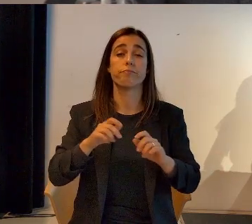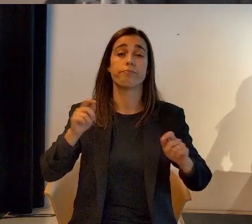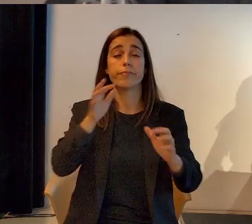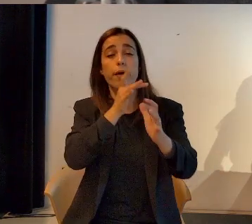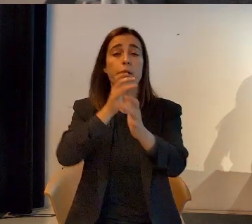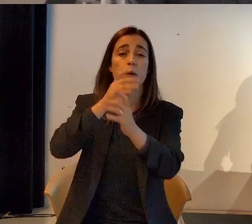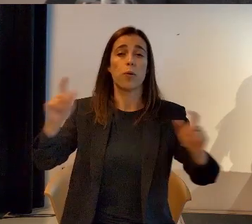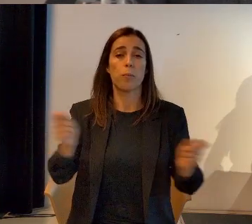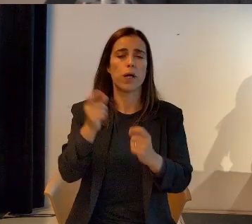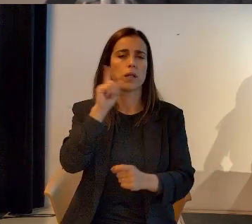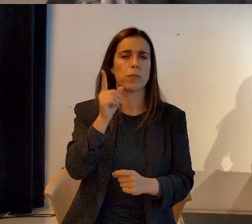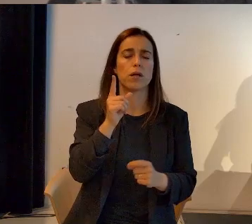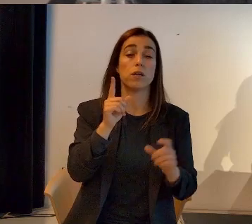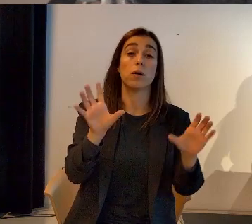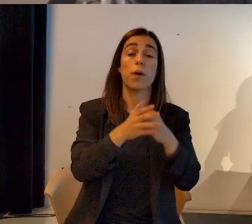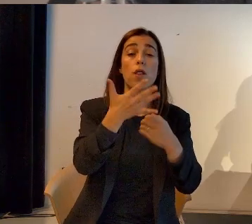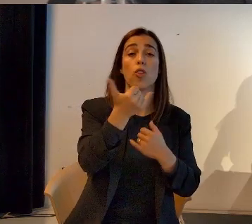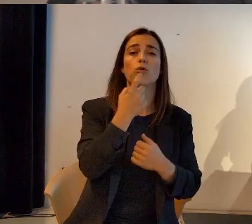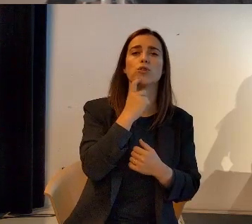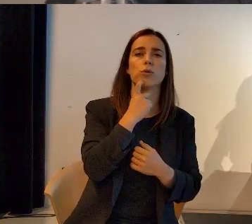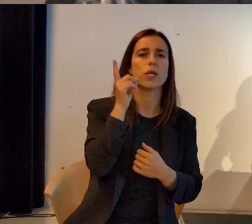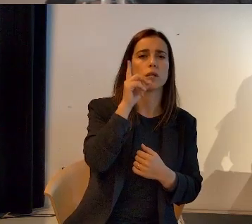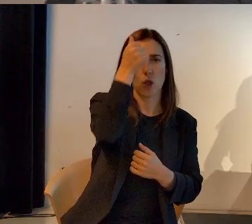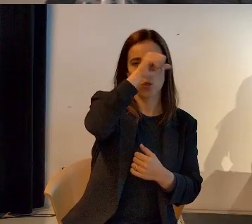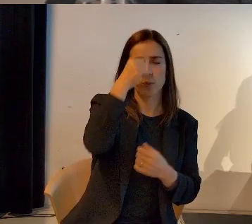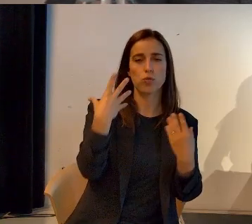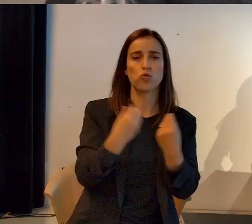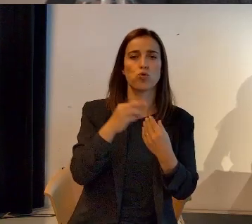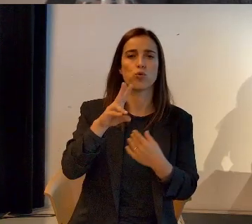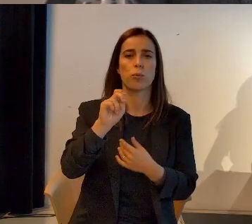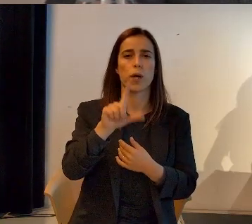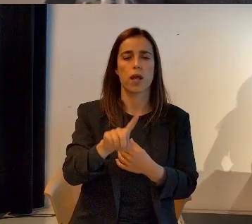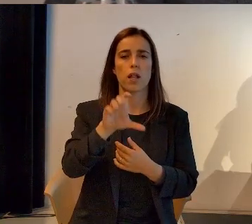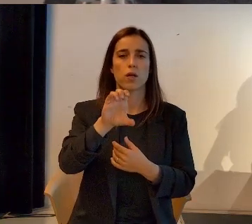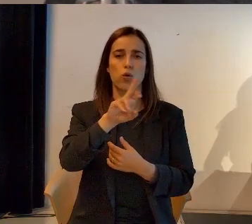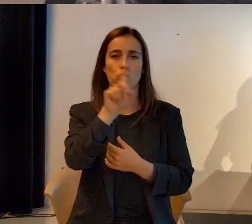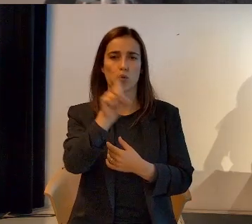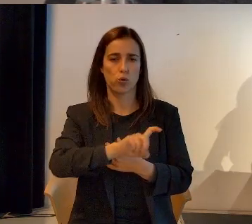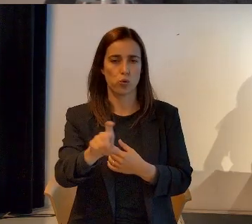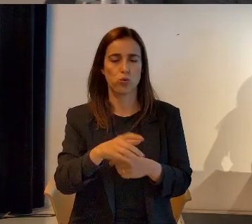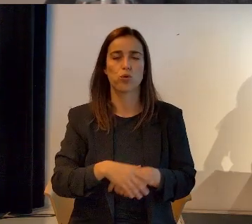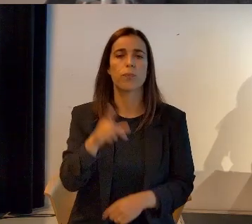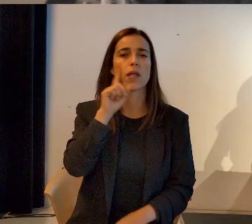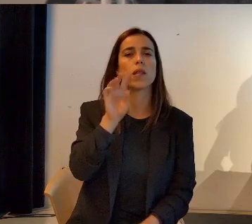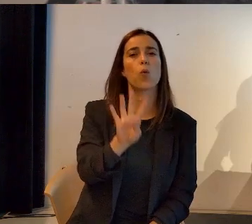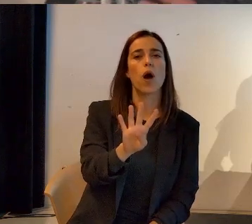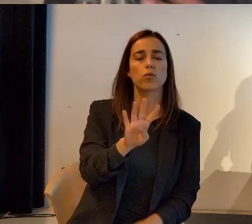que neste caso a 12 de Abril irá fazer o concerto no domingo com o Manuel Cruz. Depois teremos no dia